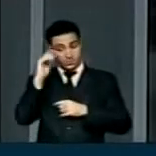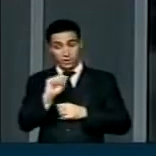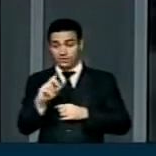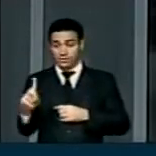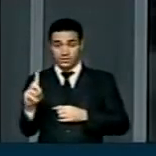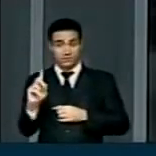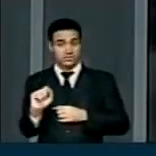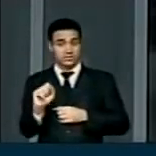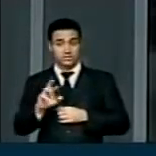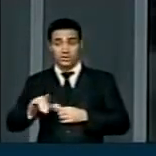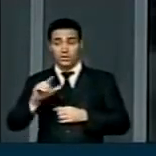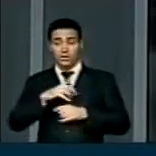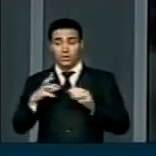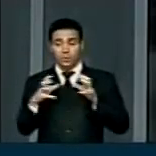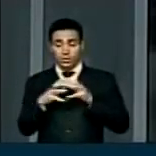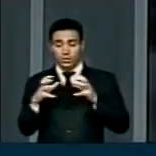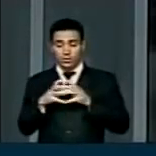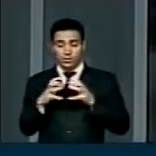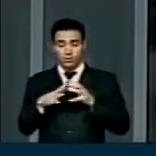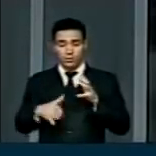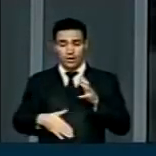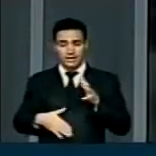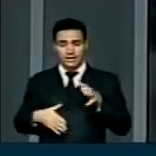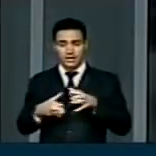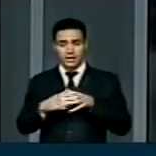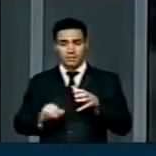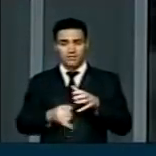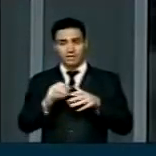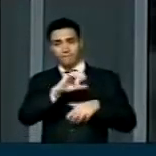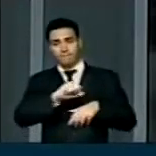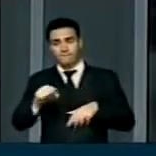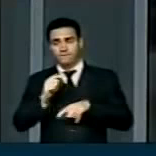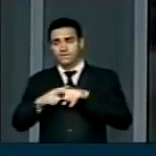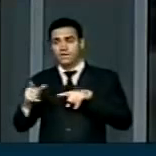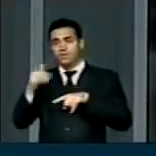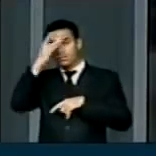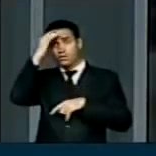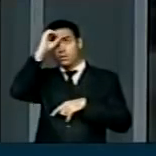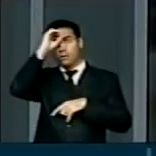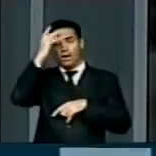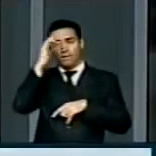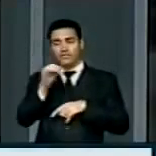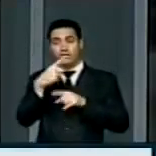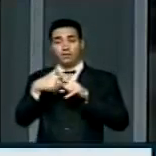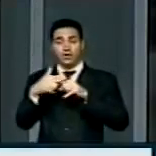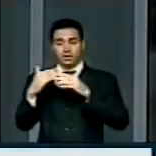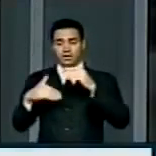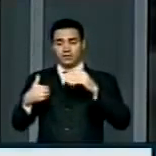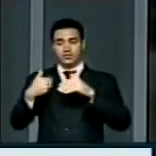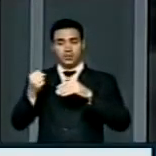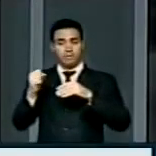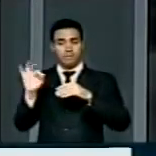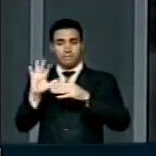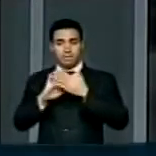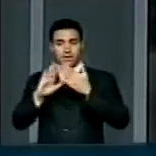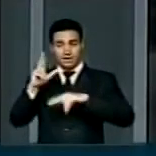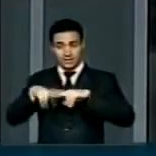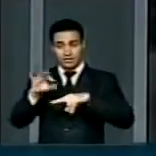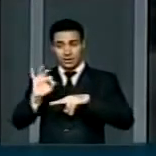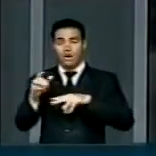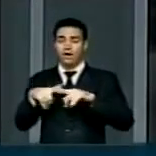apenas usados por quadrilhas criminosas em razão de sua inaputabilidade, mas já